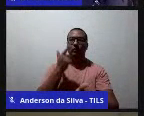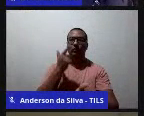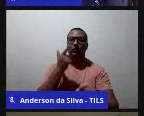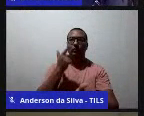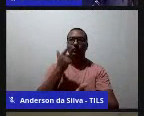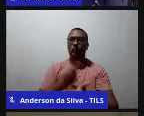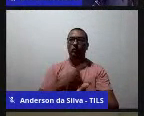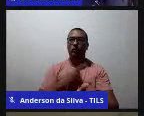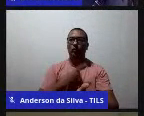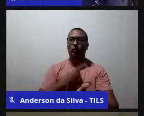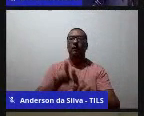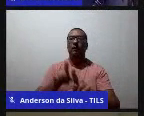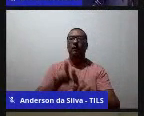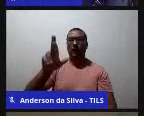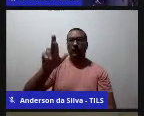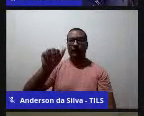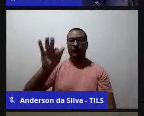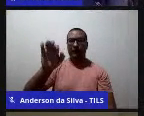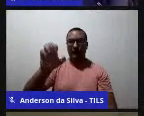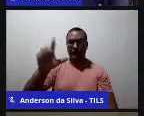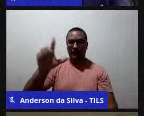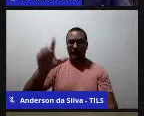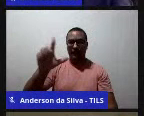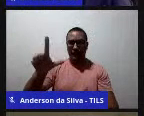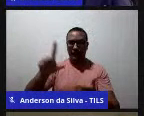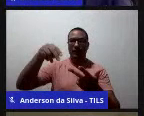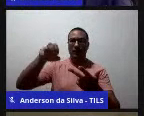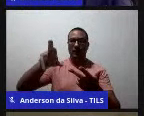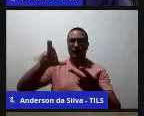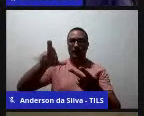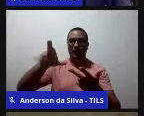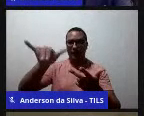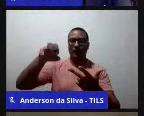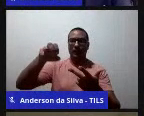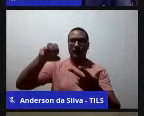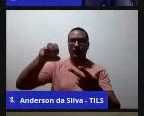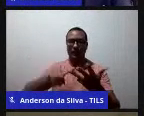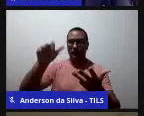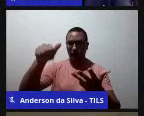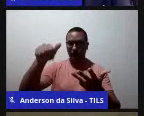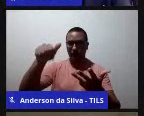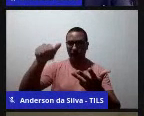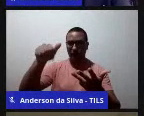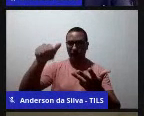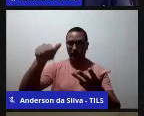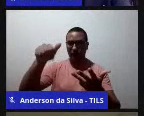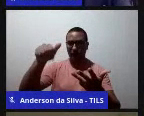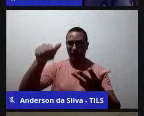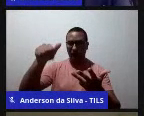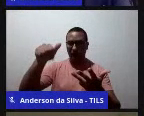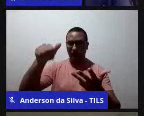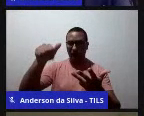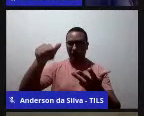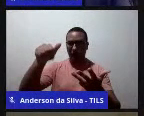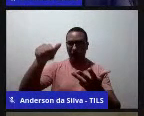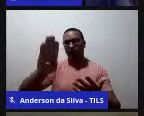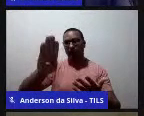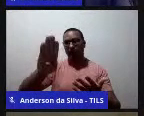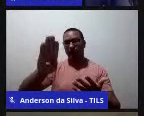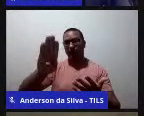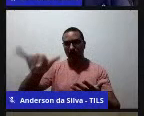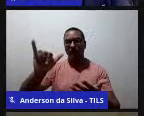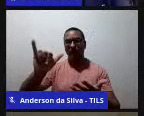Rafael, Marcelo, professor Neri, Solange, Cibele. Foi incrível, tá? A repercussão